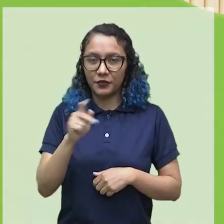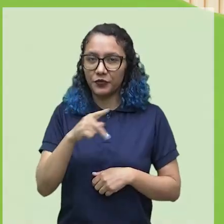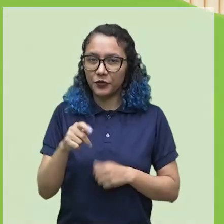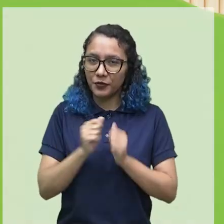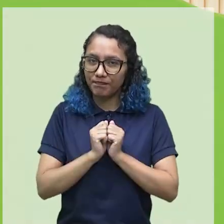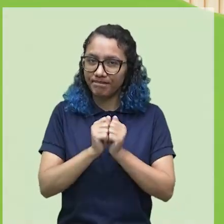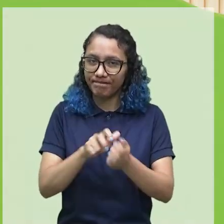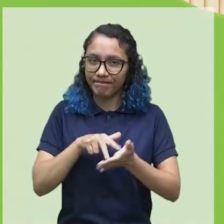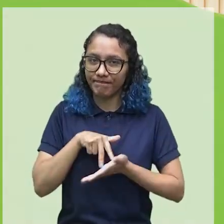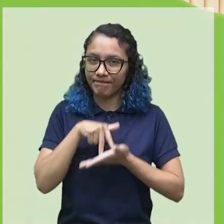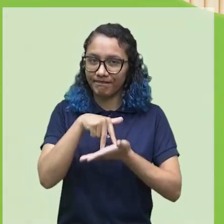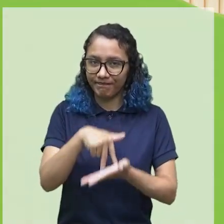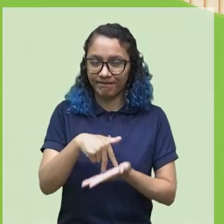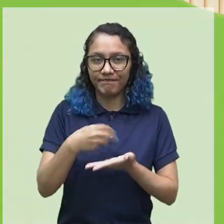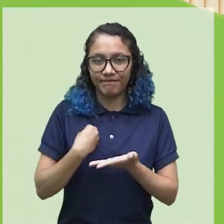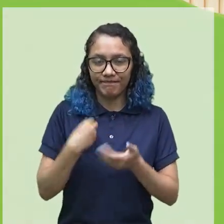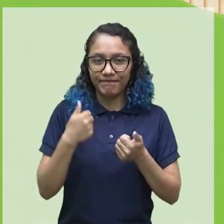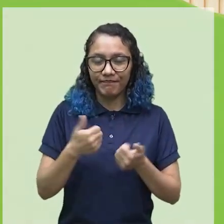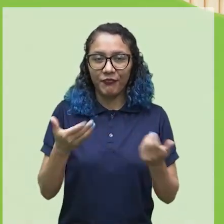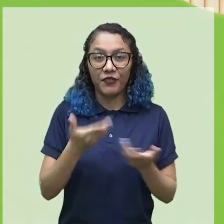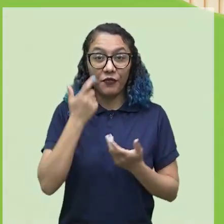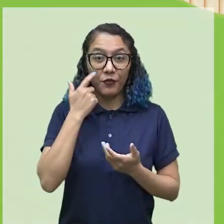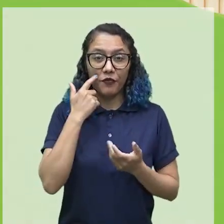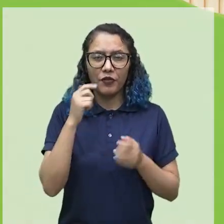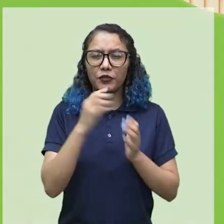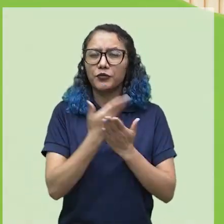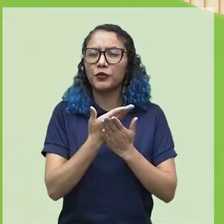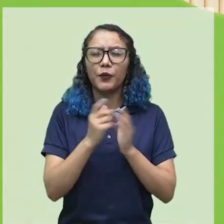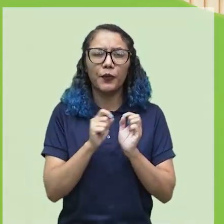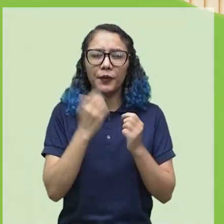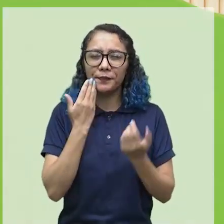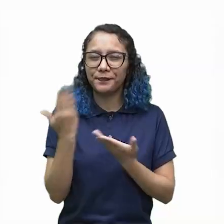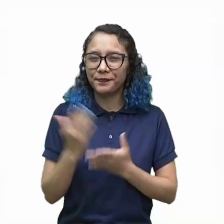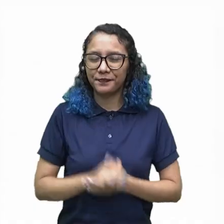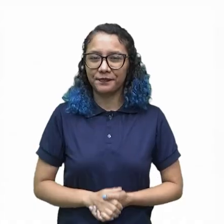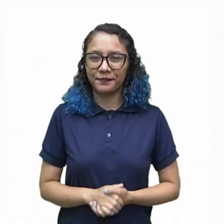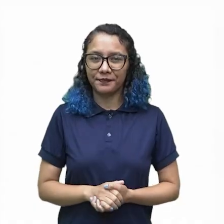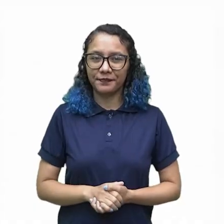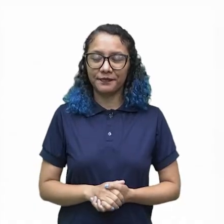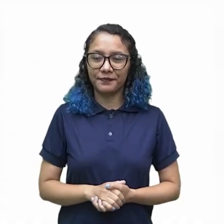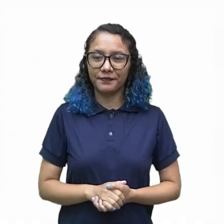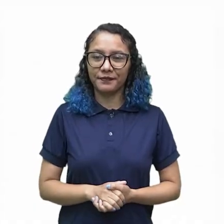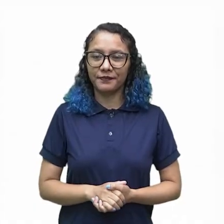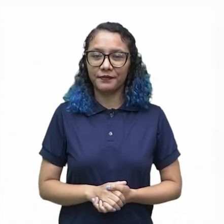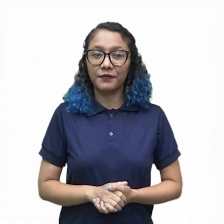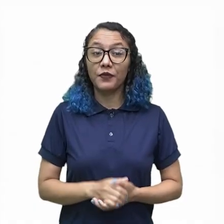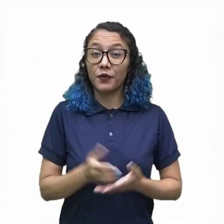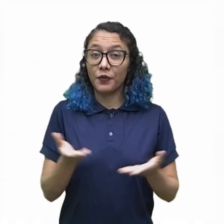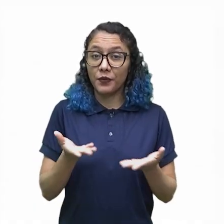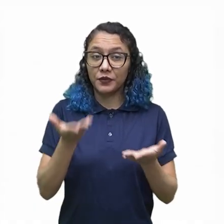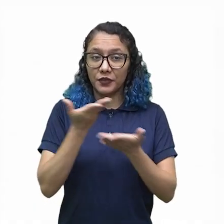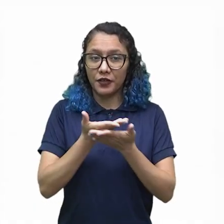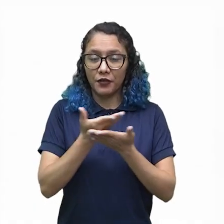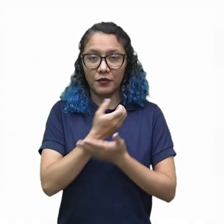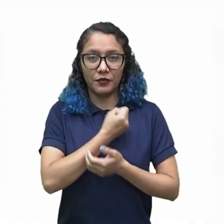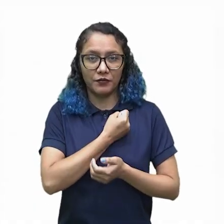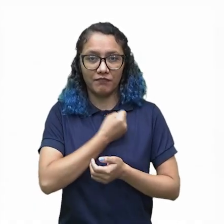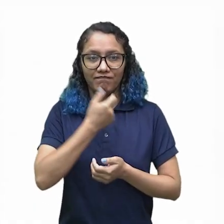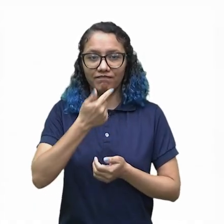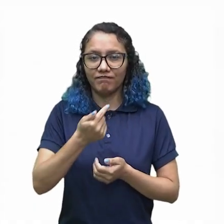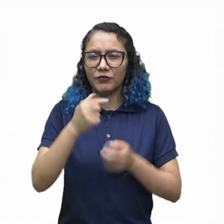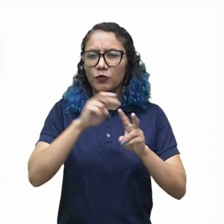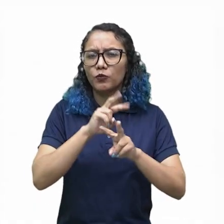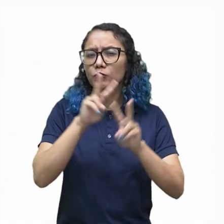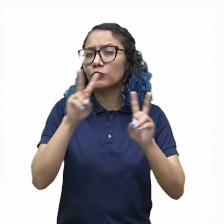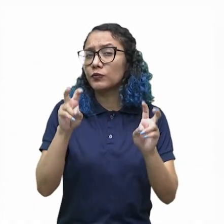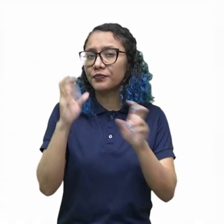que vai acompanhar vocês. Bora dar uma olhadinha no que nós vamos estudar hoje. É a nossa aula 7 e